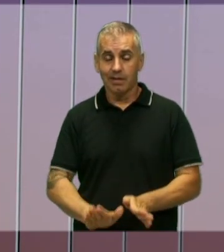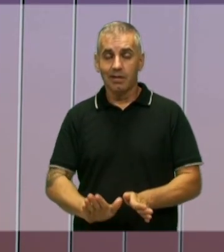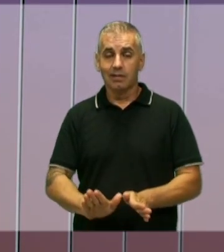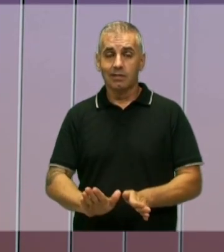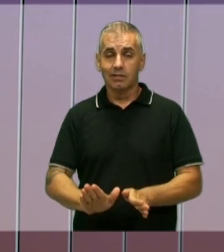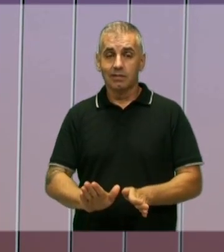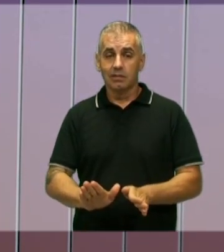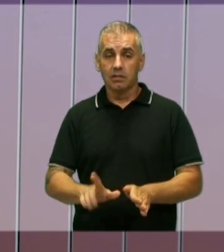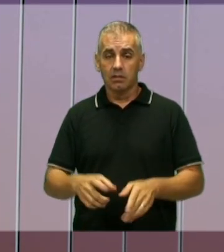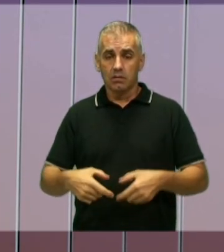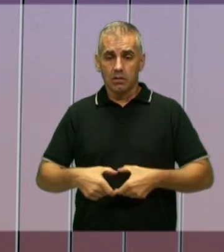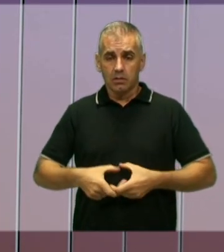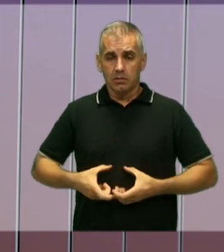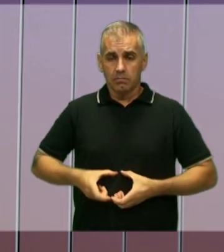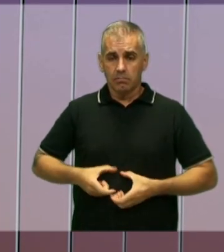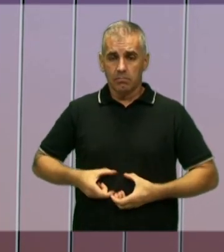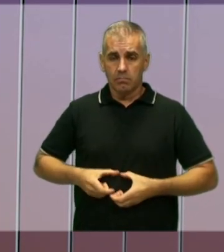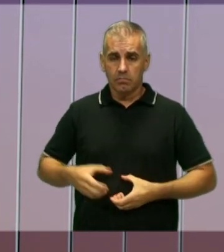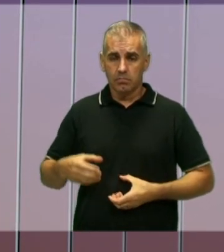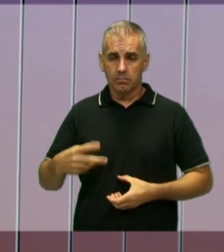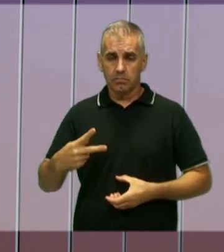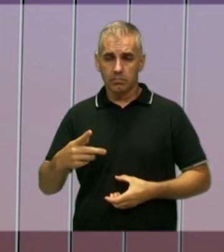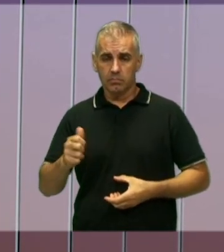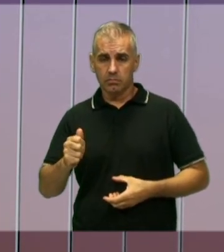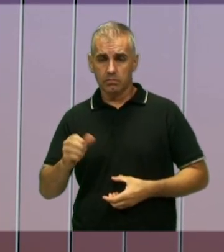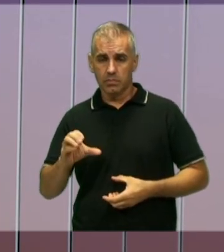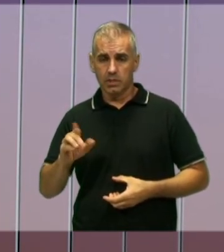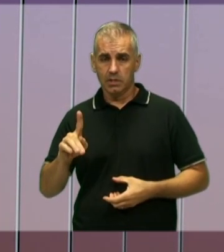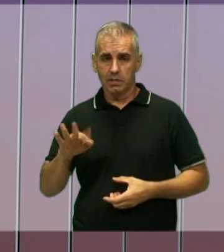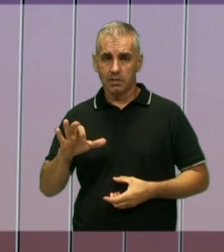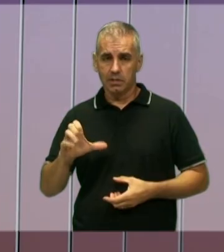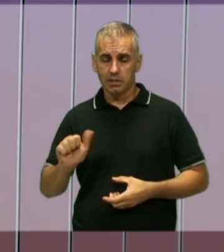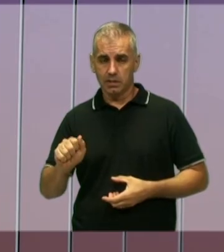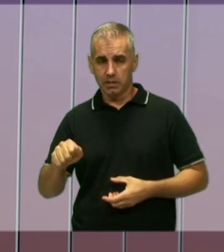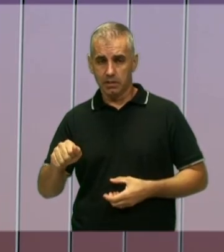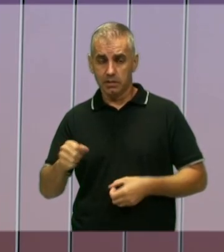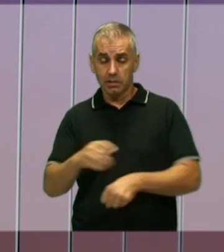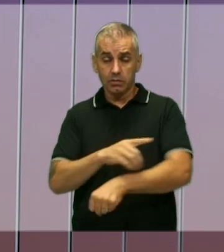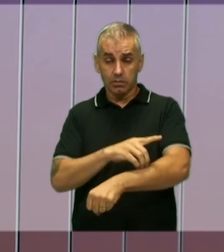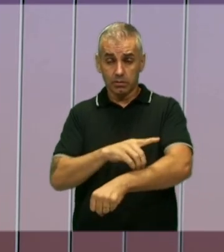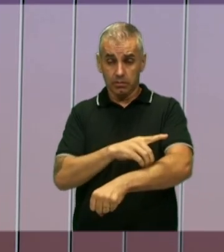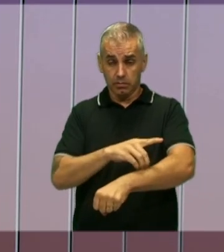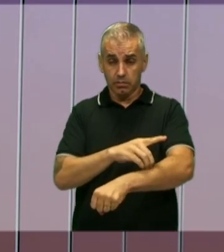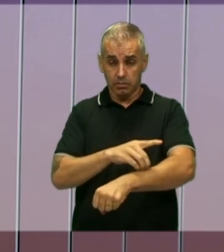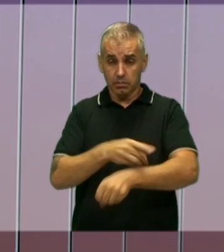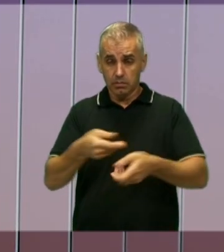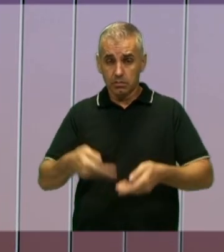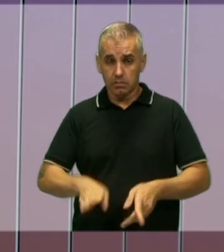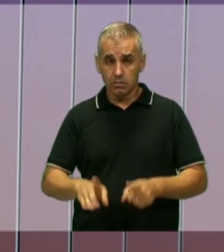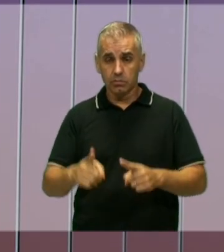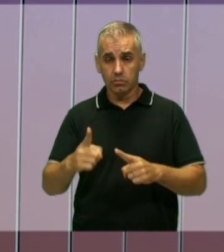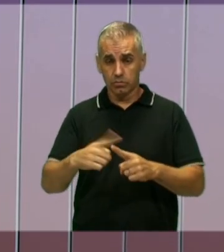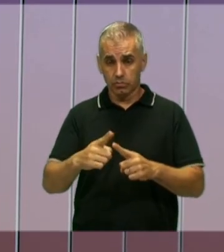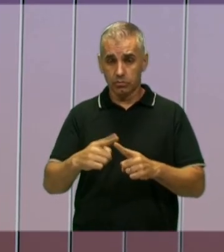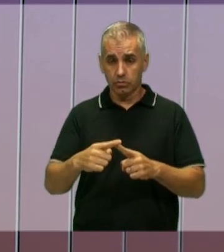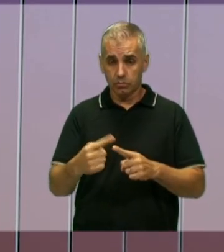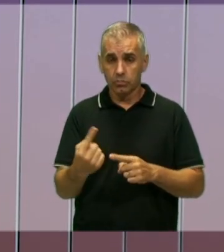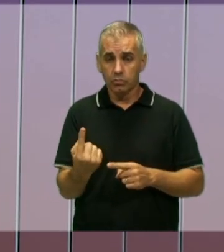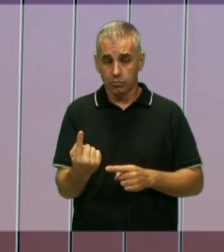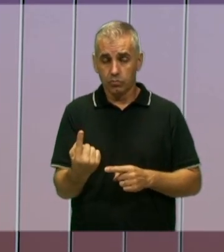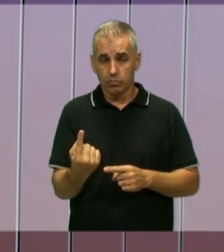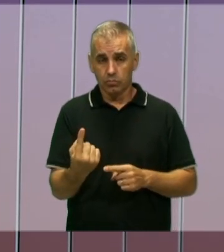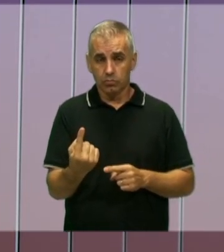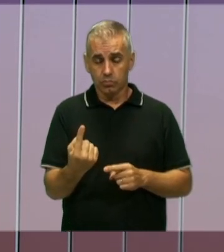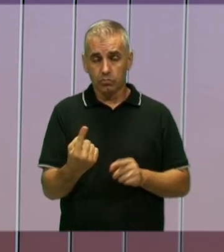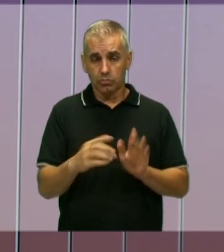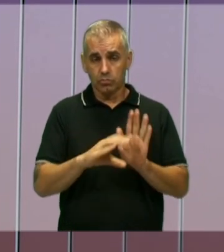deformidade no pâncreas. Né? Então, essas pessoas que nascem com diabetes tipo 1, né, que inclusive é o conceito de quem nasce